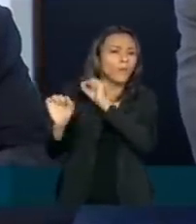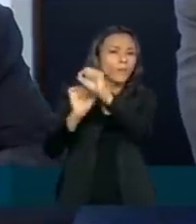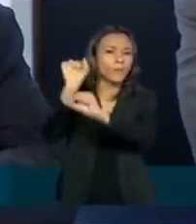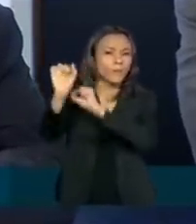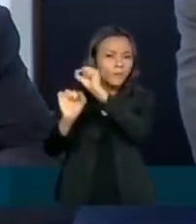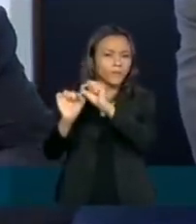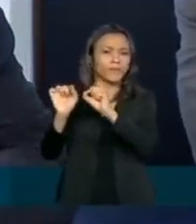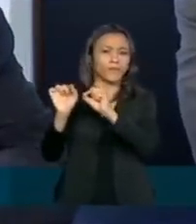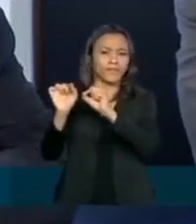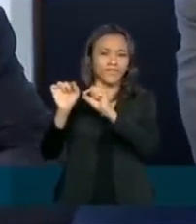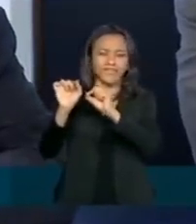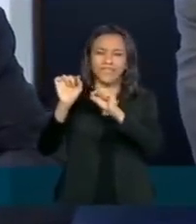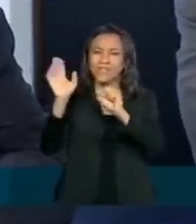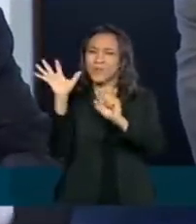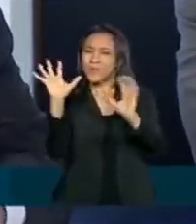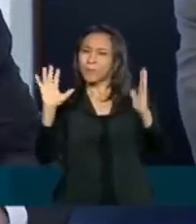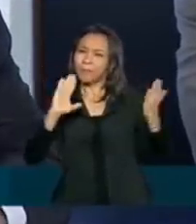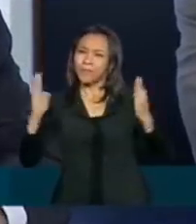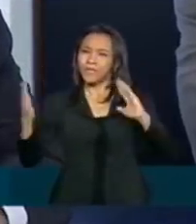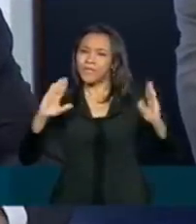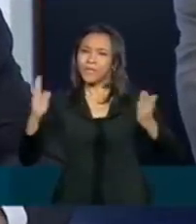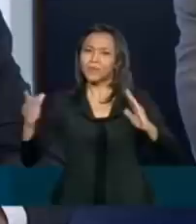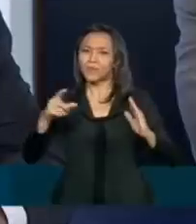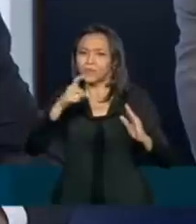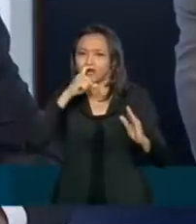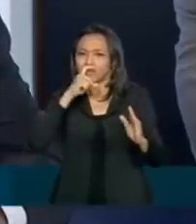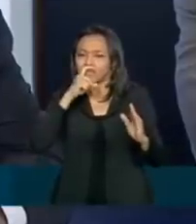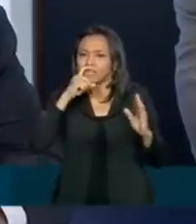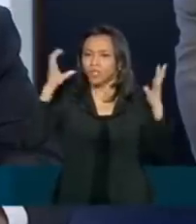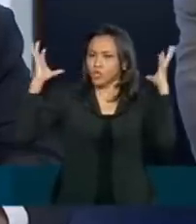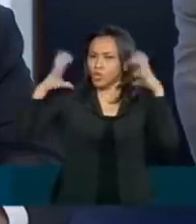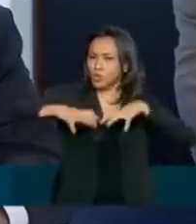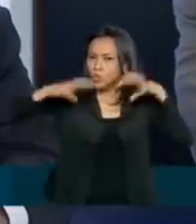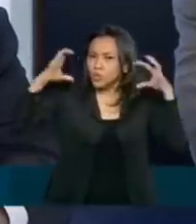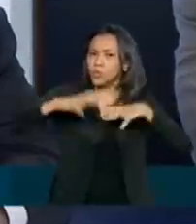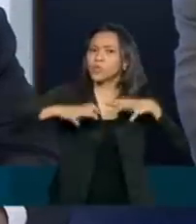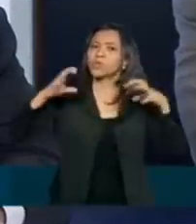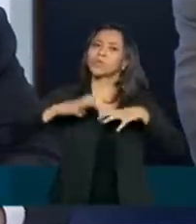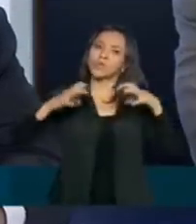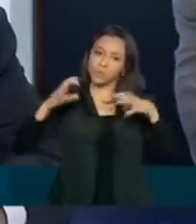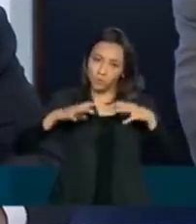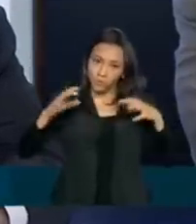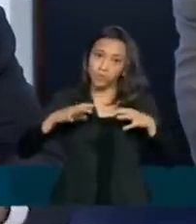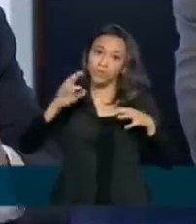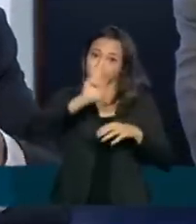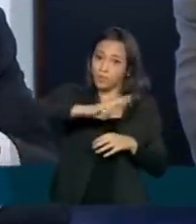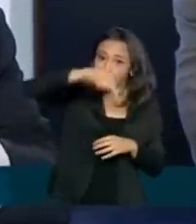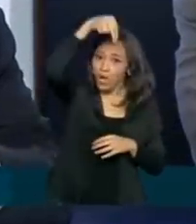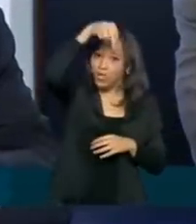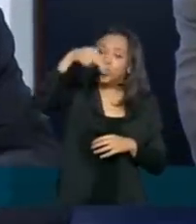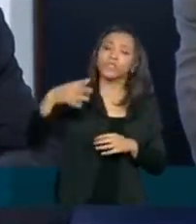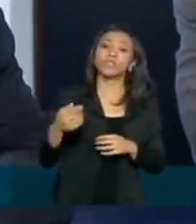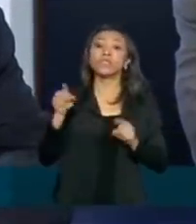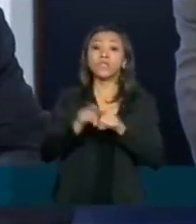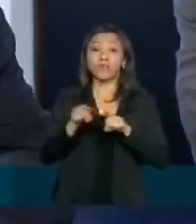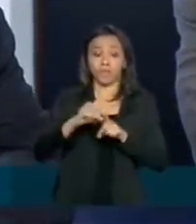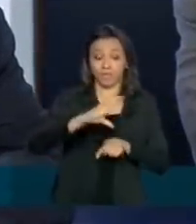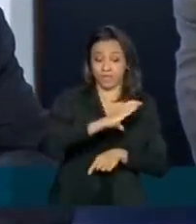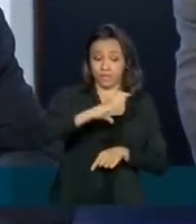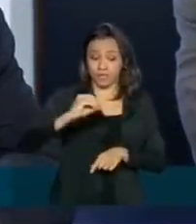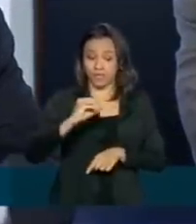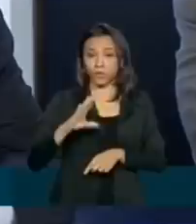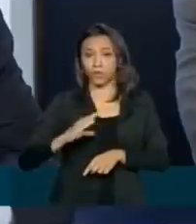ao inverno do hemisfério norte, são as datas do hemisfério norte em termos de inverno, e ao Centro-Sul,